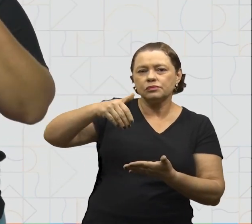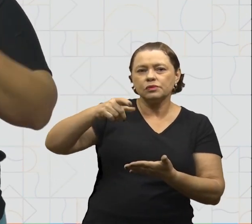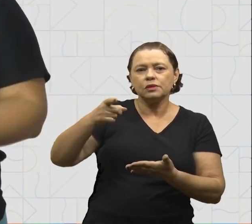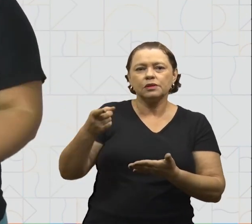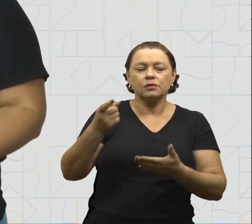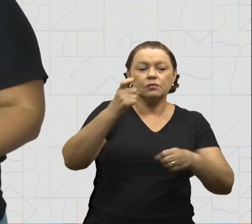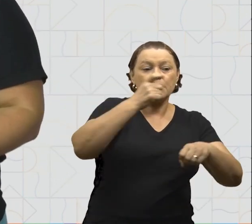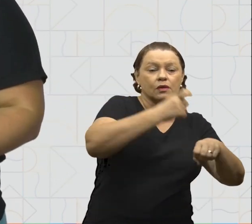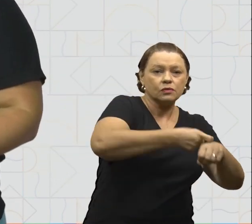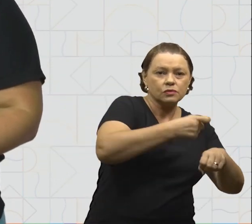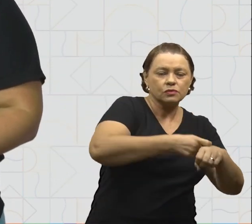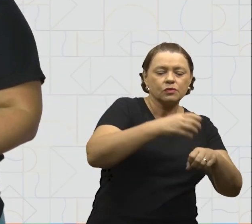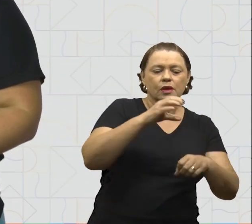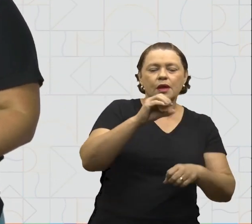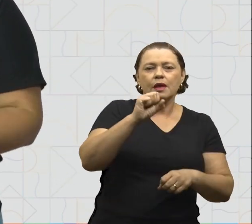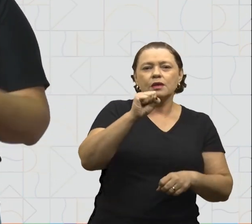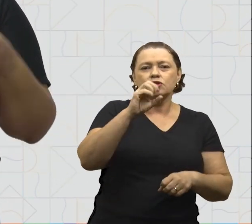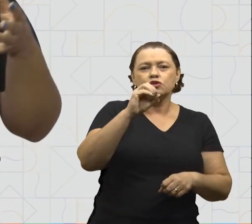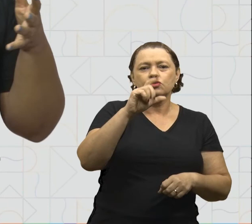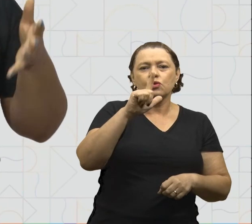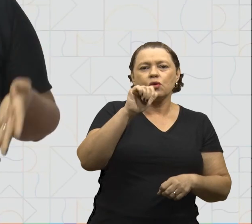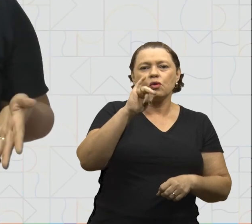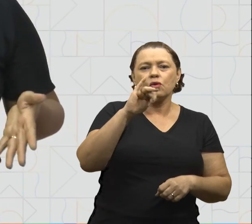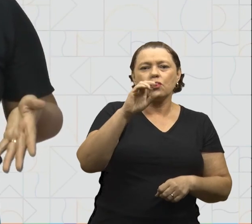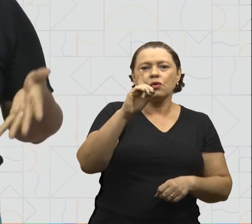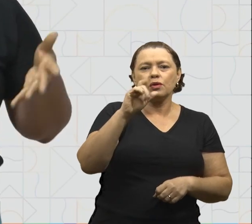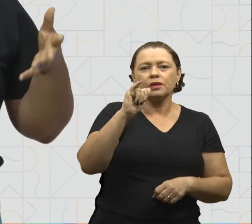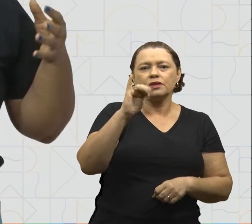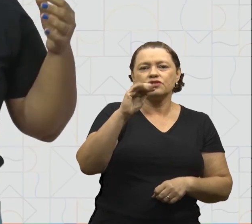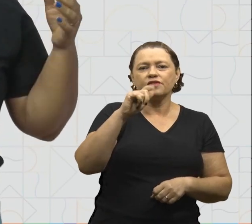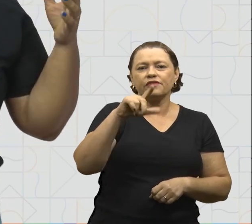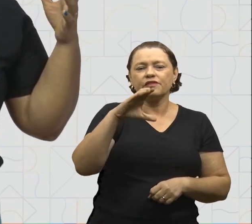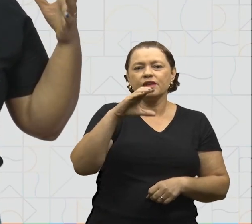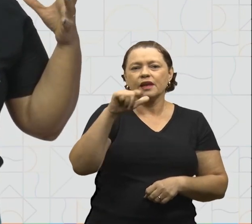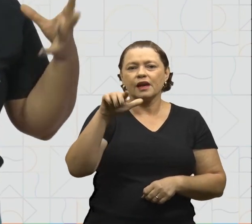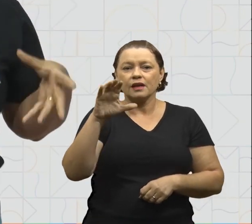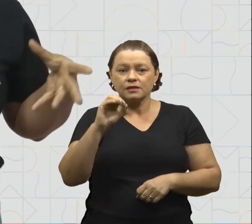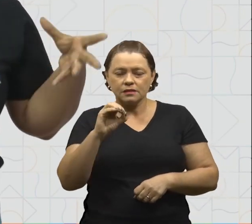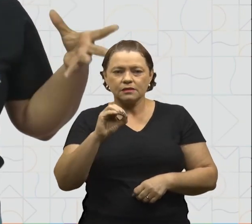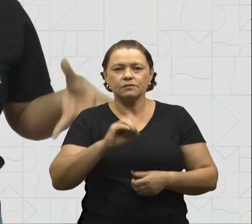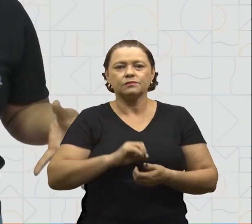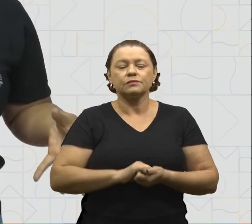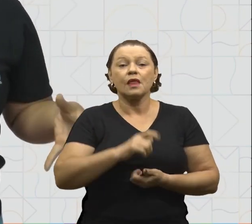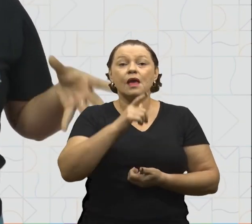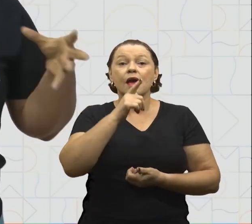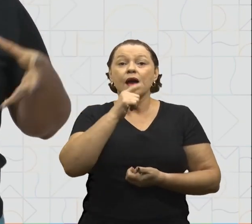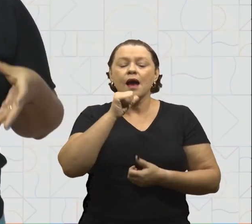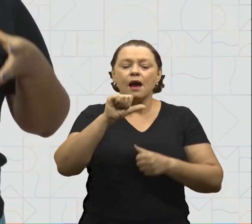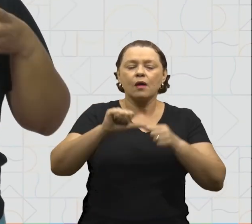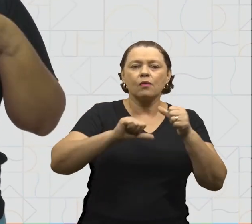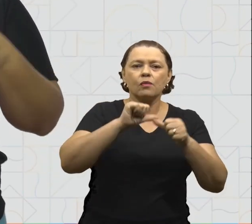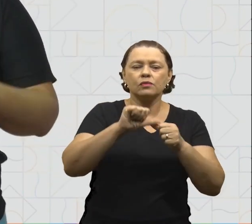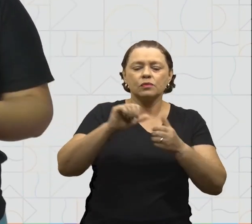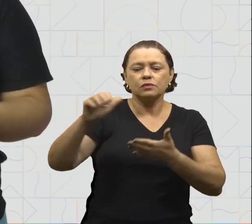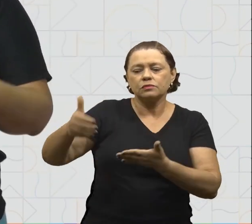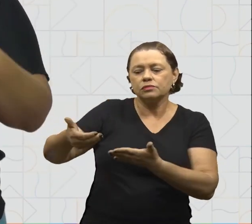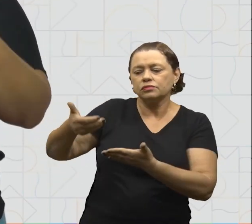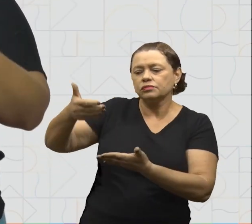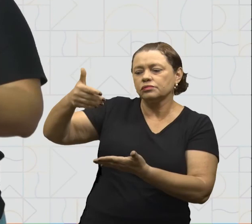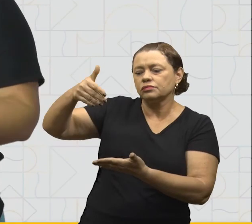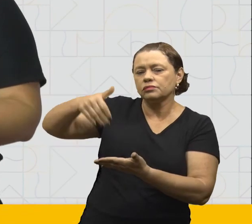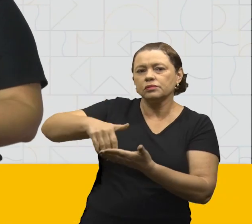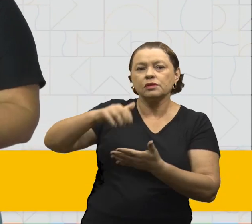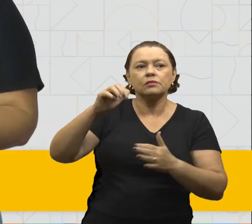de solidificação. A água, quando vai do estado líquido para o estado